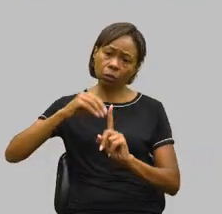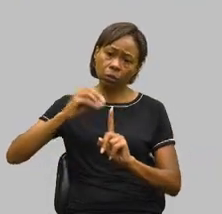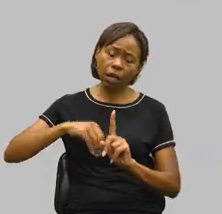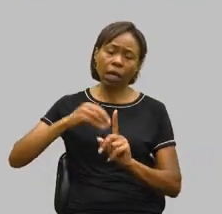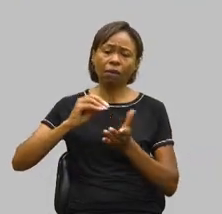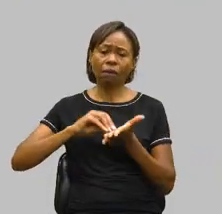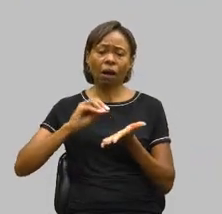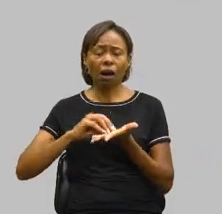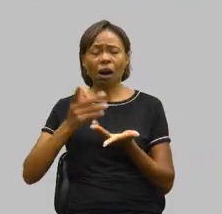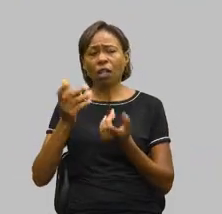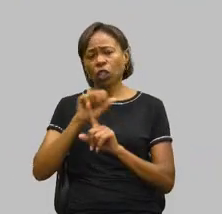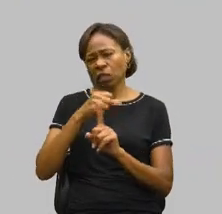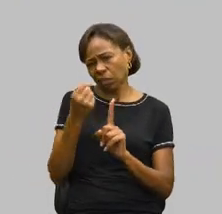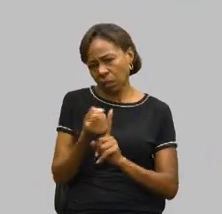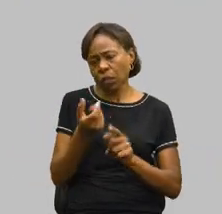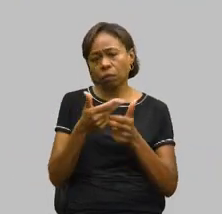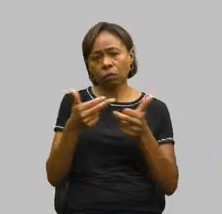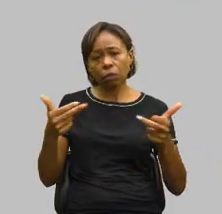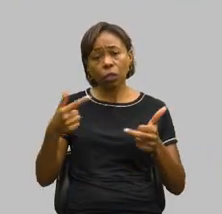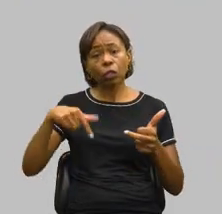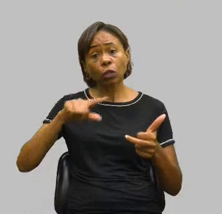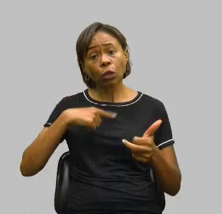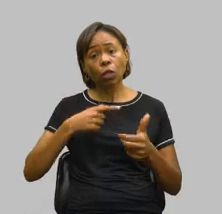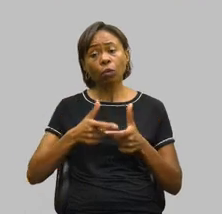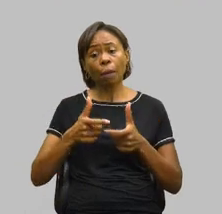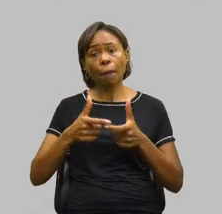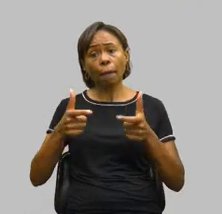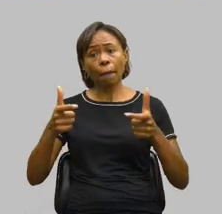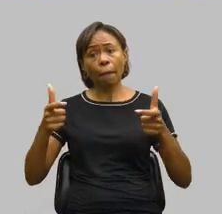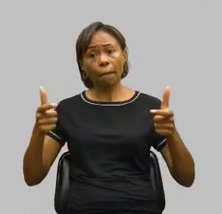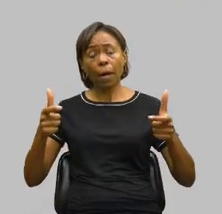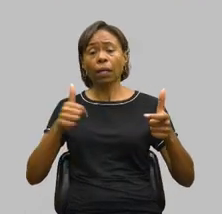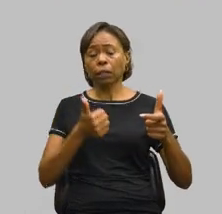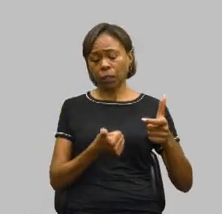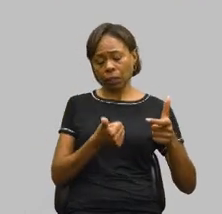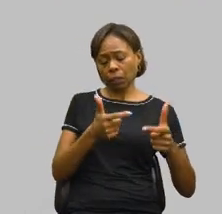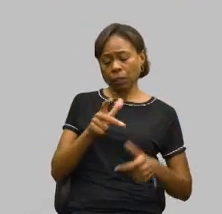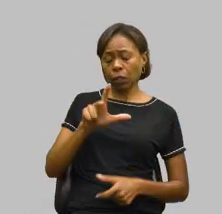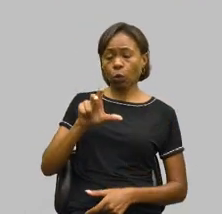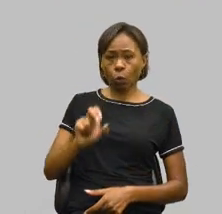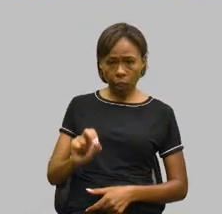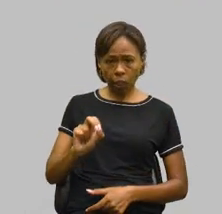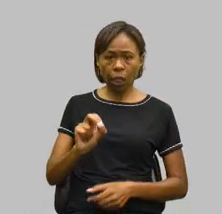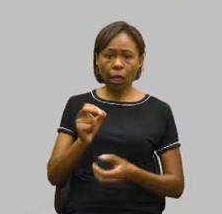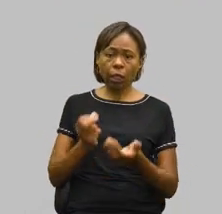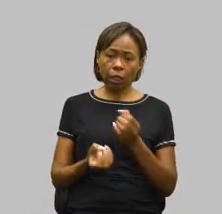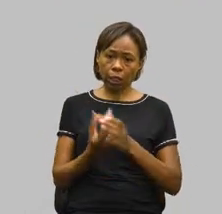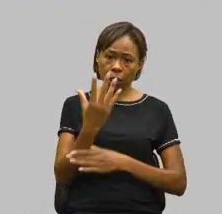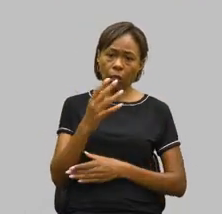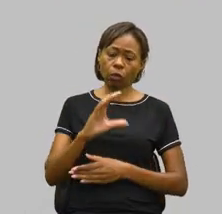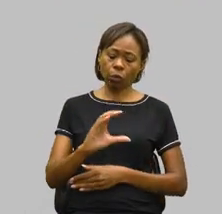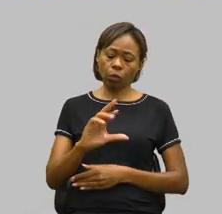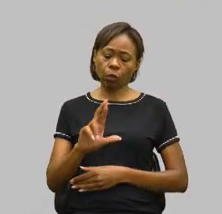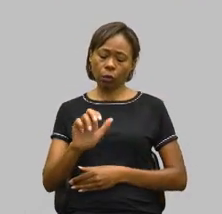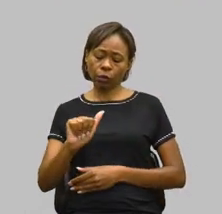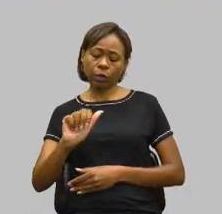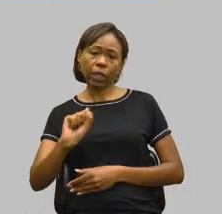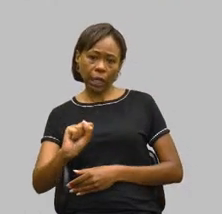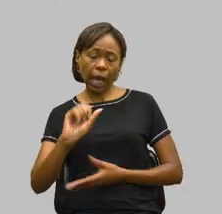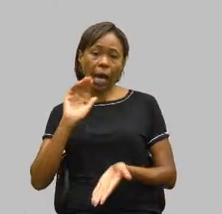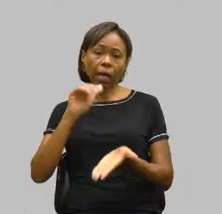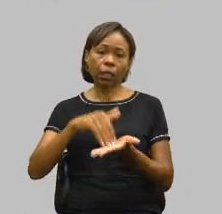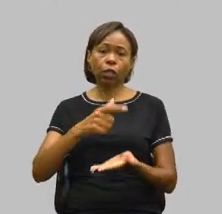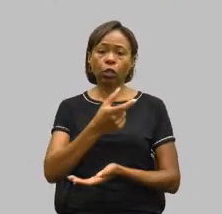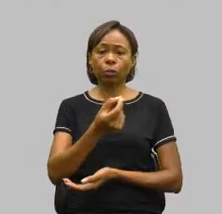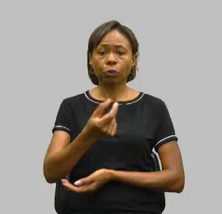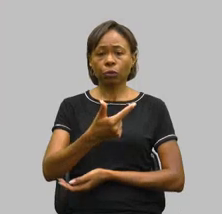eh e que nós estamos ampliando para 150 creias e a data é essa até o ano de 2027